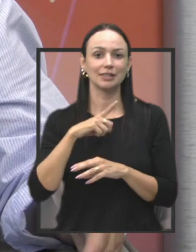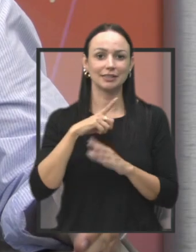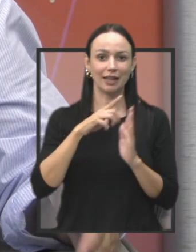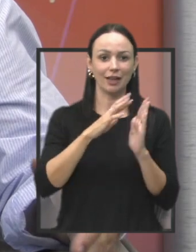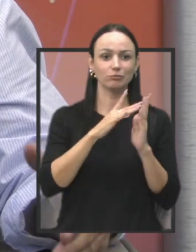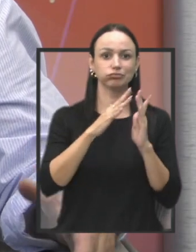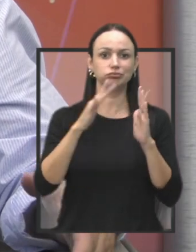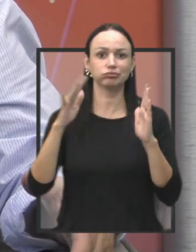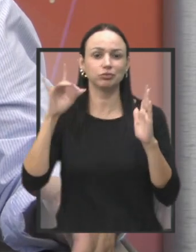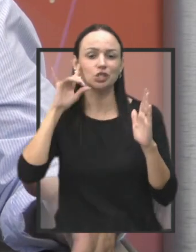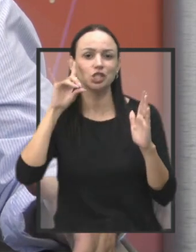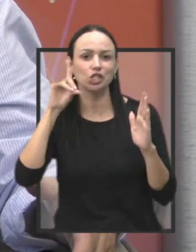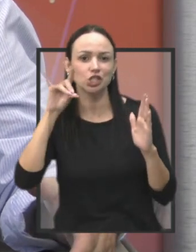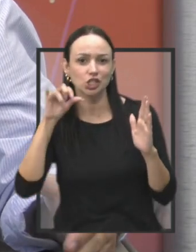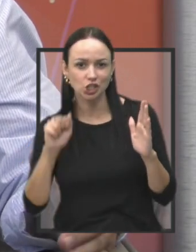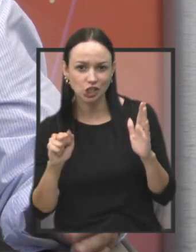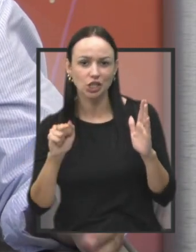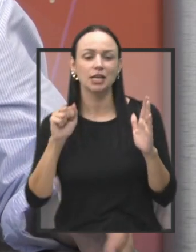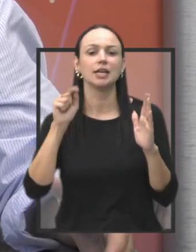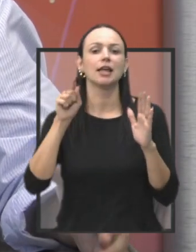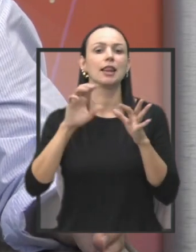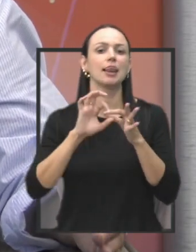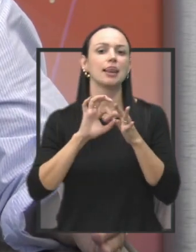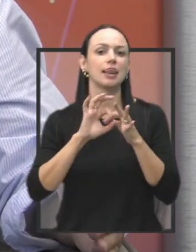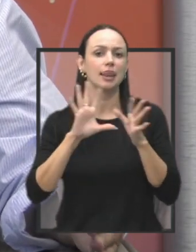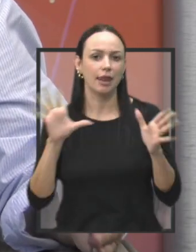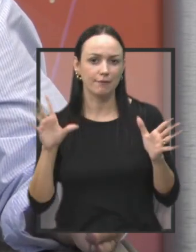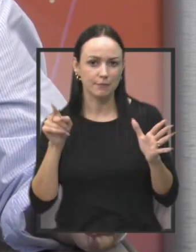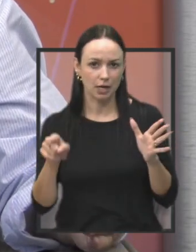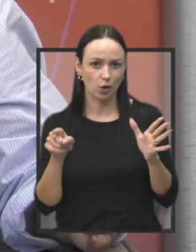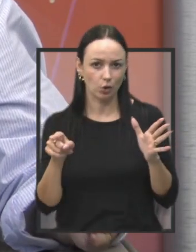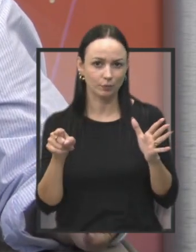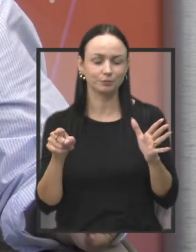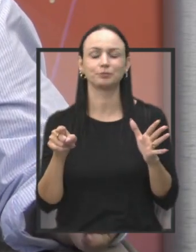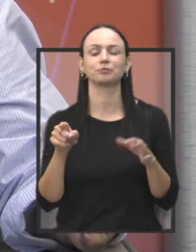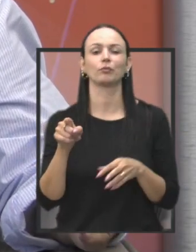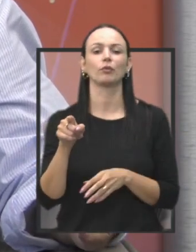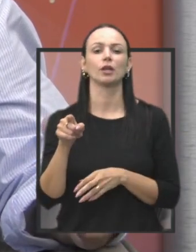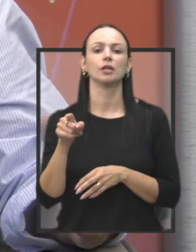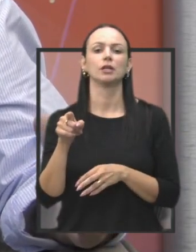Federal disponibilizou para os contribuintes. É um prazo